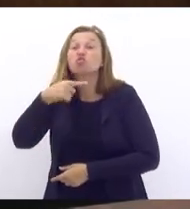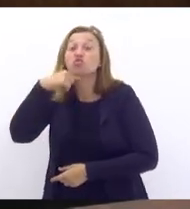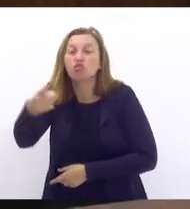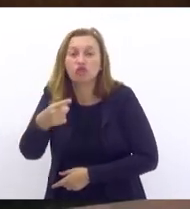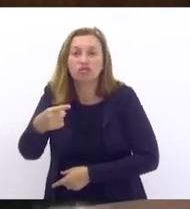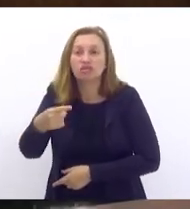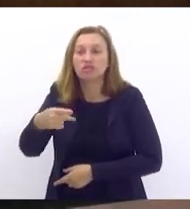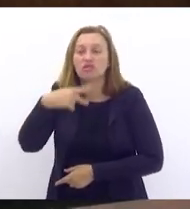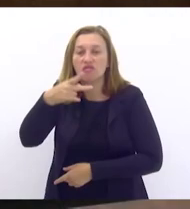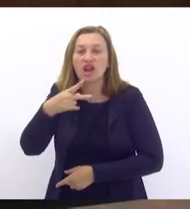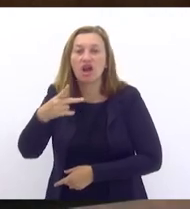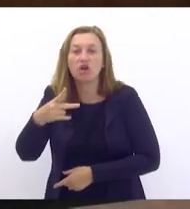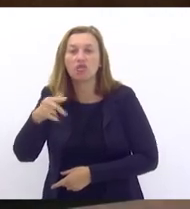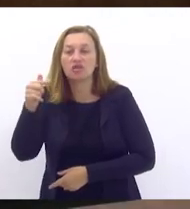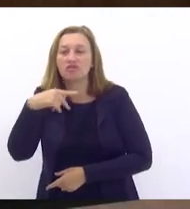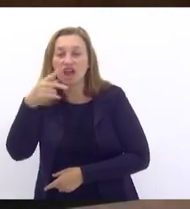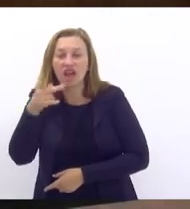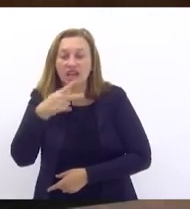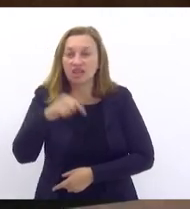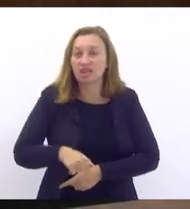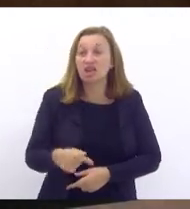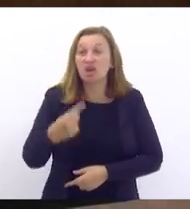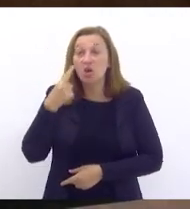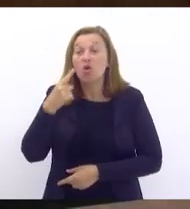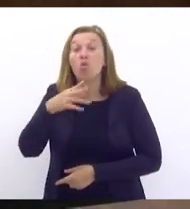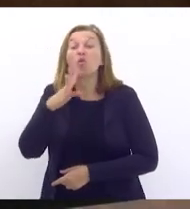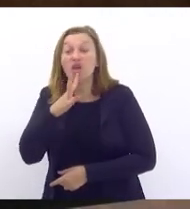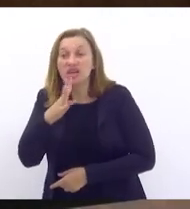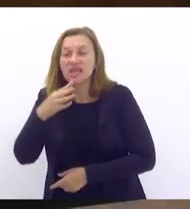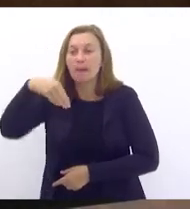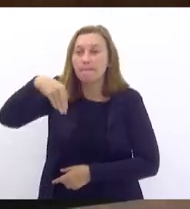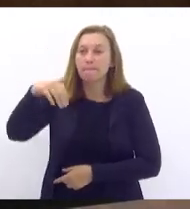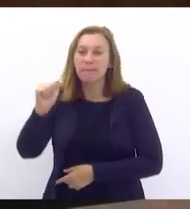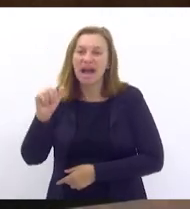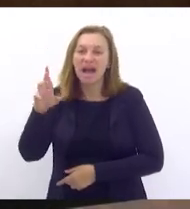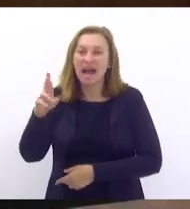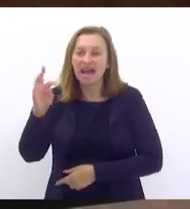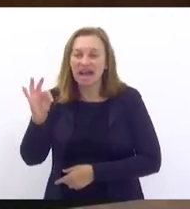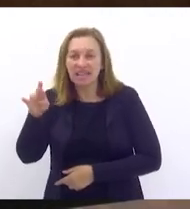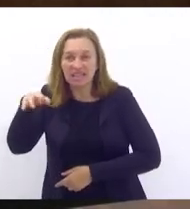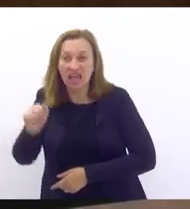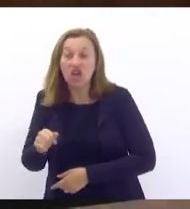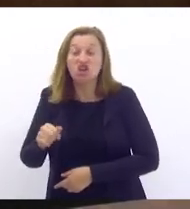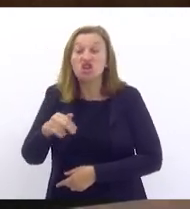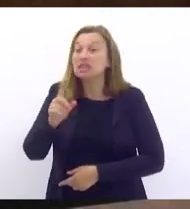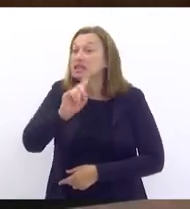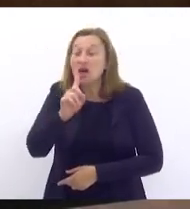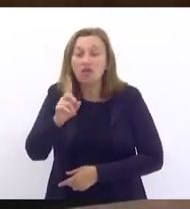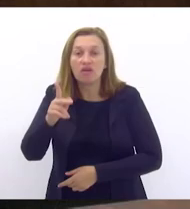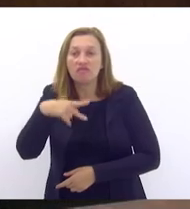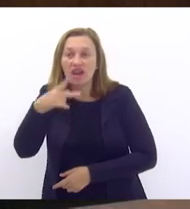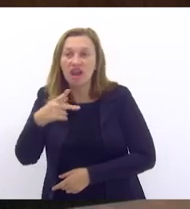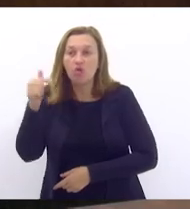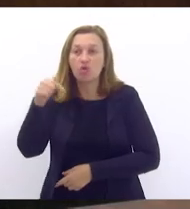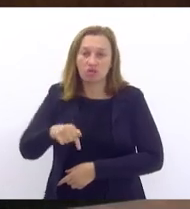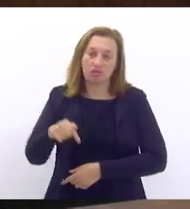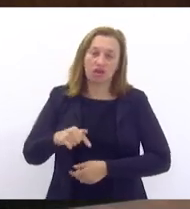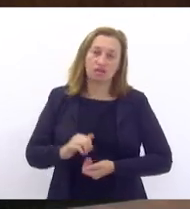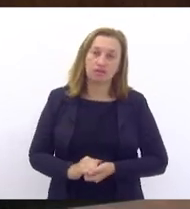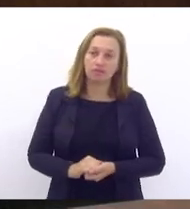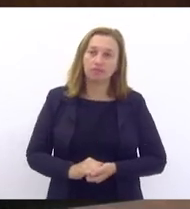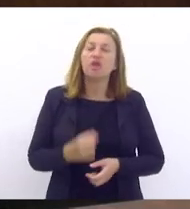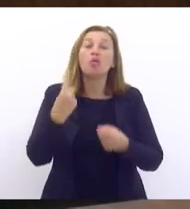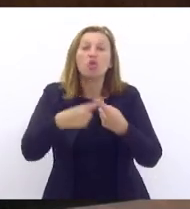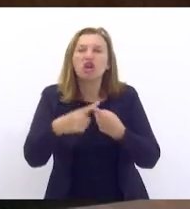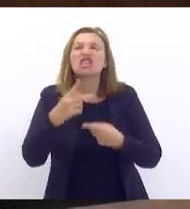aqui. Conheçam a Maranatá e vocês não vão mais falar o que estão falando aqui. Porque